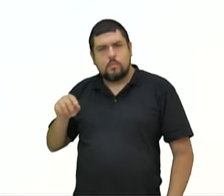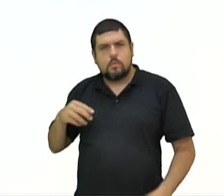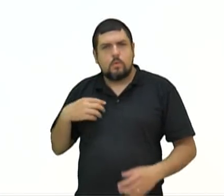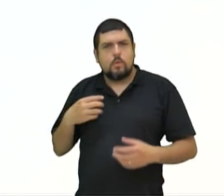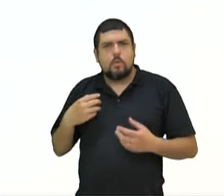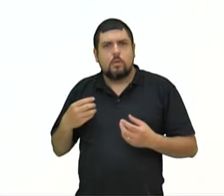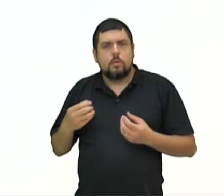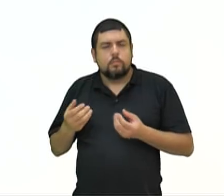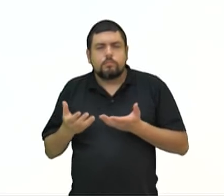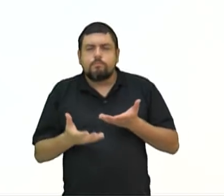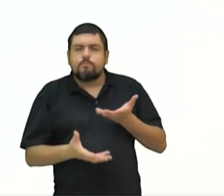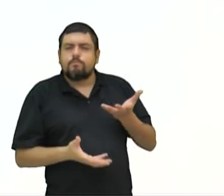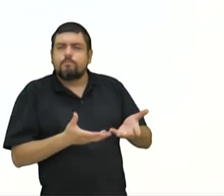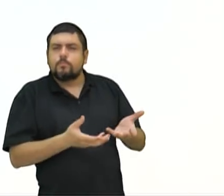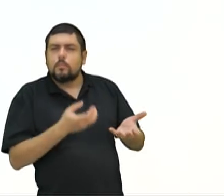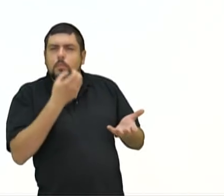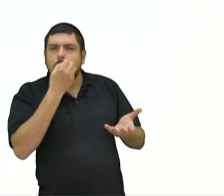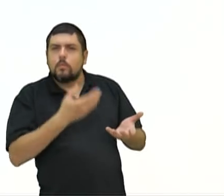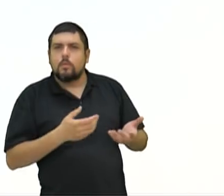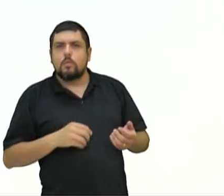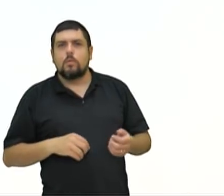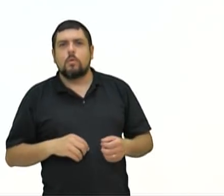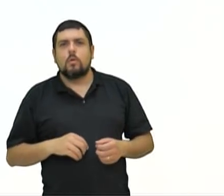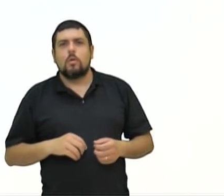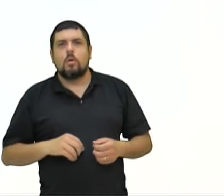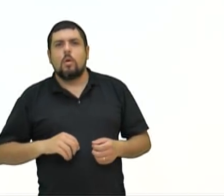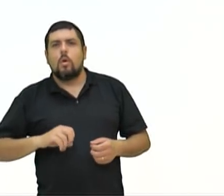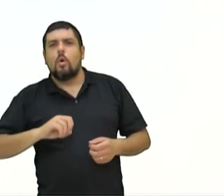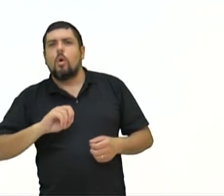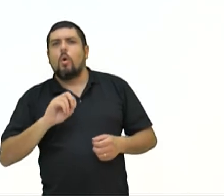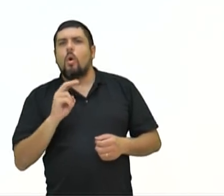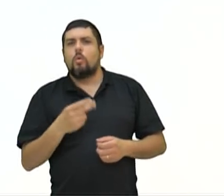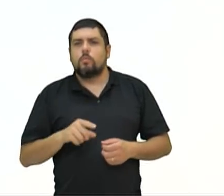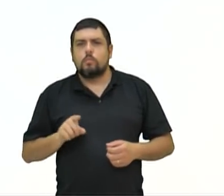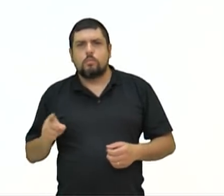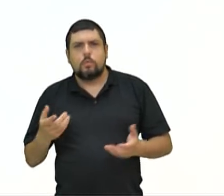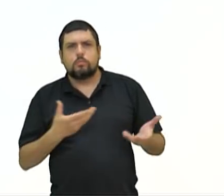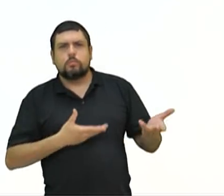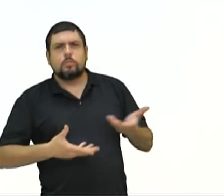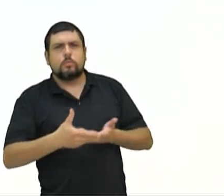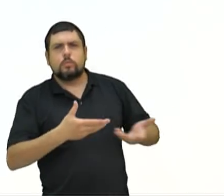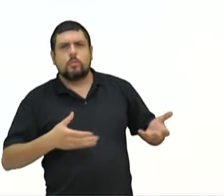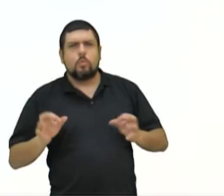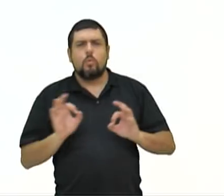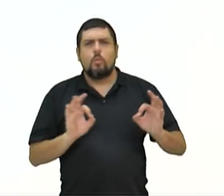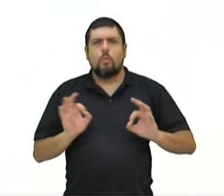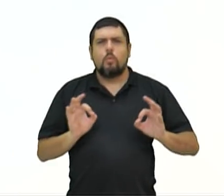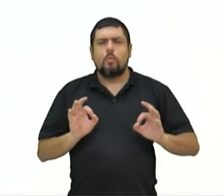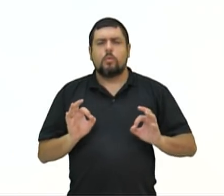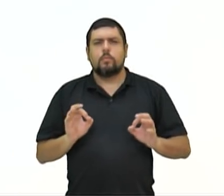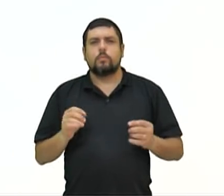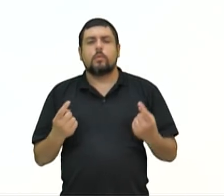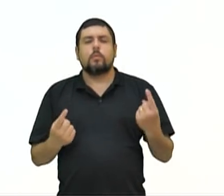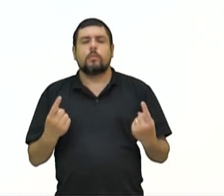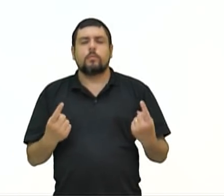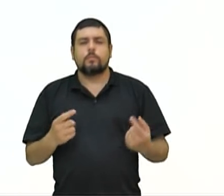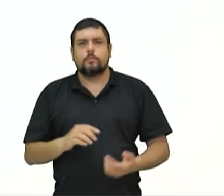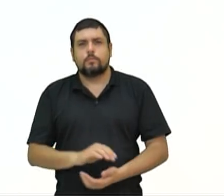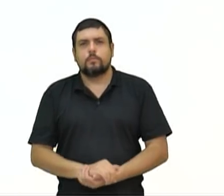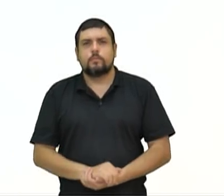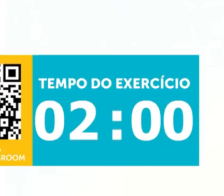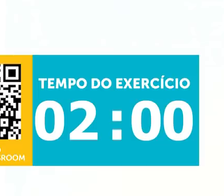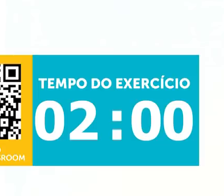último quadrinho? Ou segunda proposta, ela não conseguiu agir com assertividade? Um tempinho aí para vocês marcarem um X.